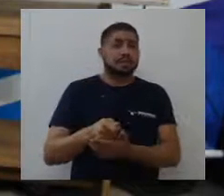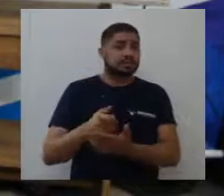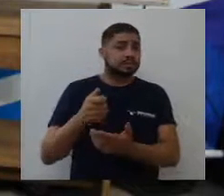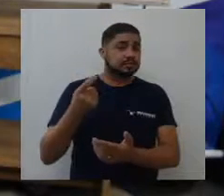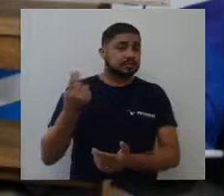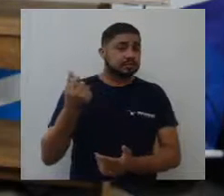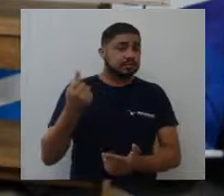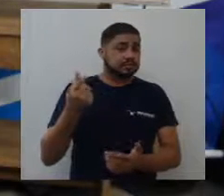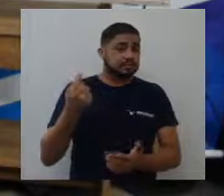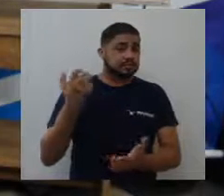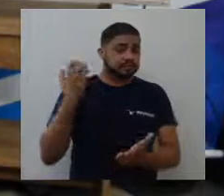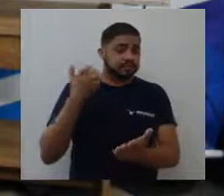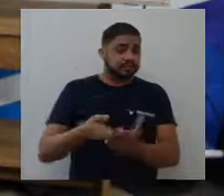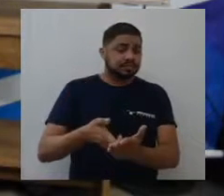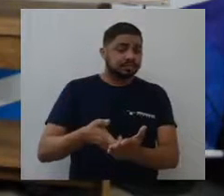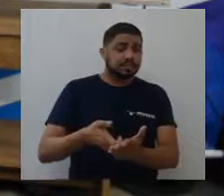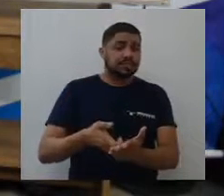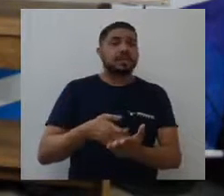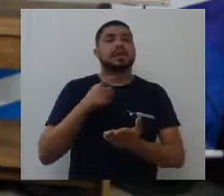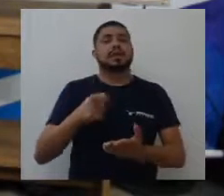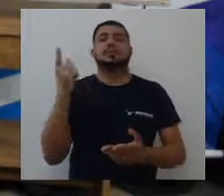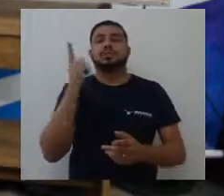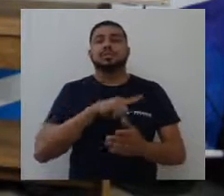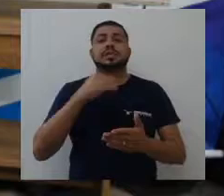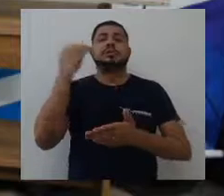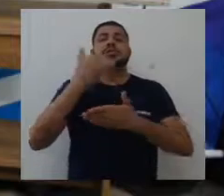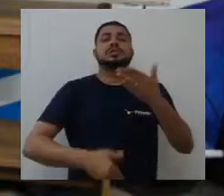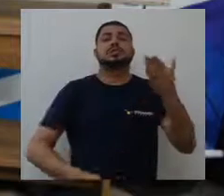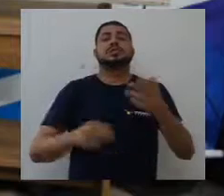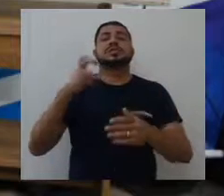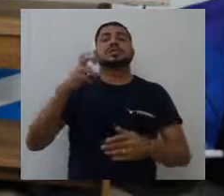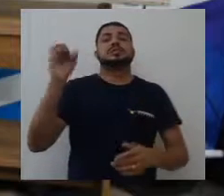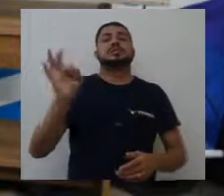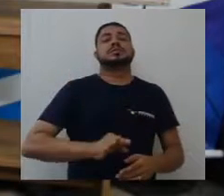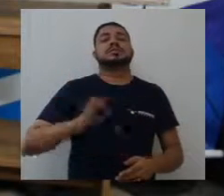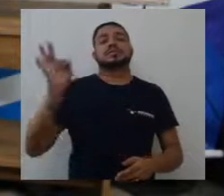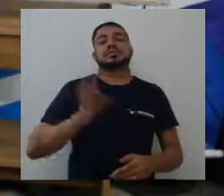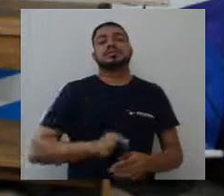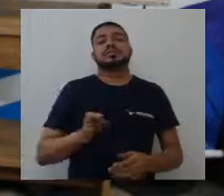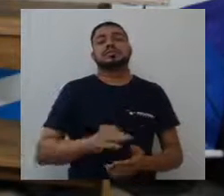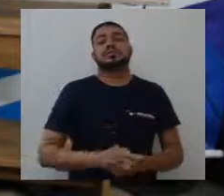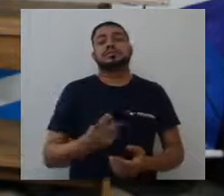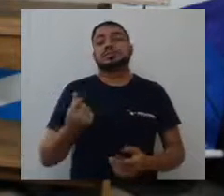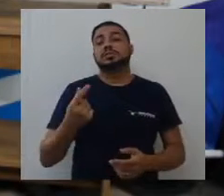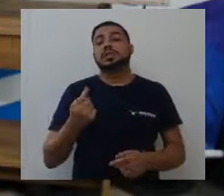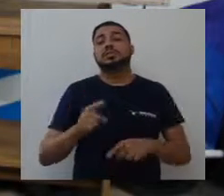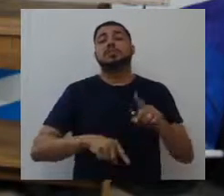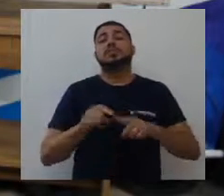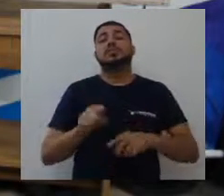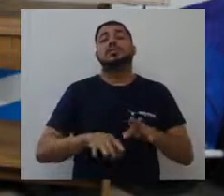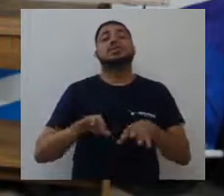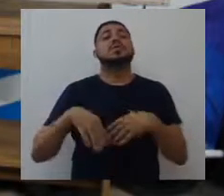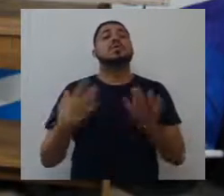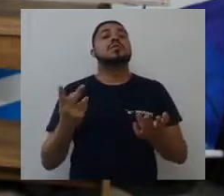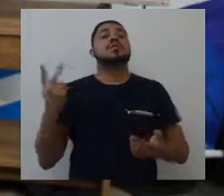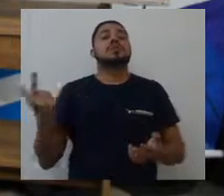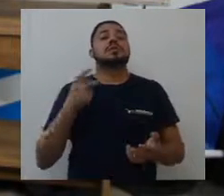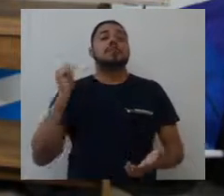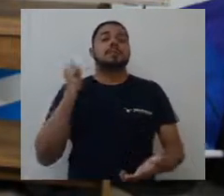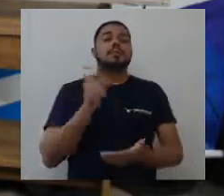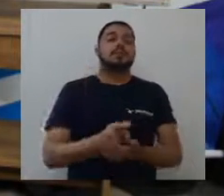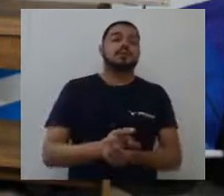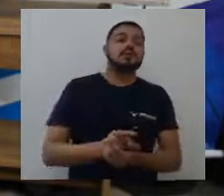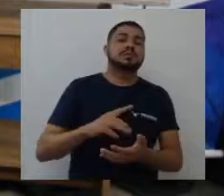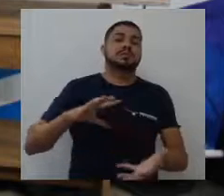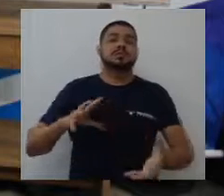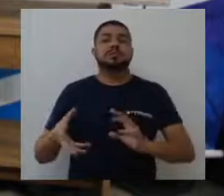seja, em din-din, a loja concede um desconto de 5% no preço desse produto. Qual será o valor pago pela